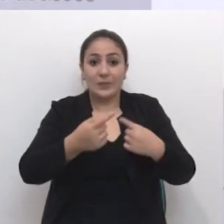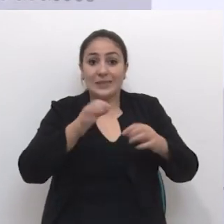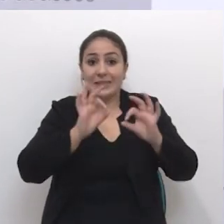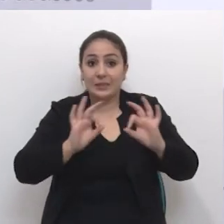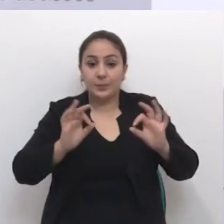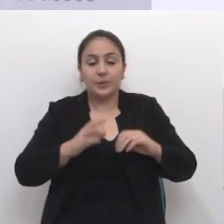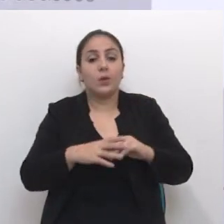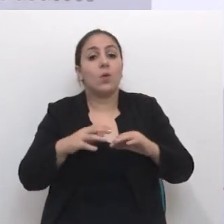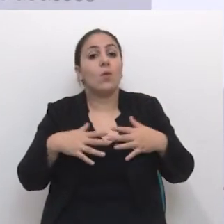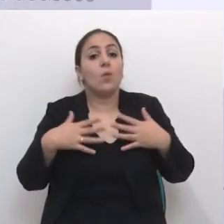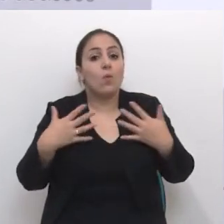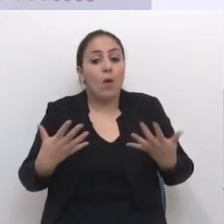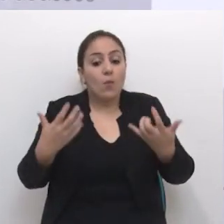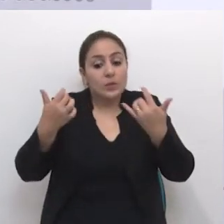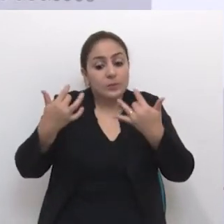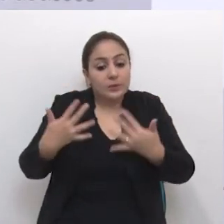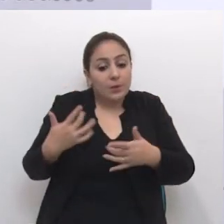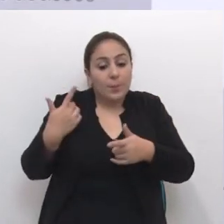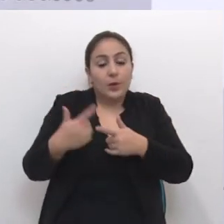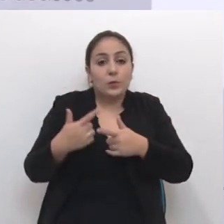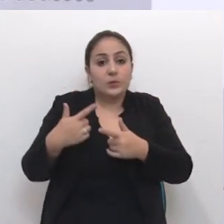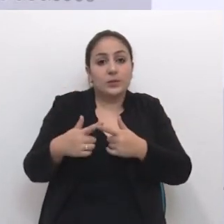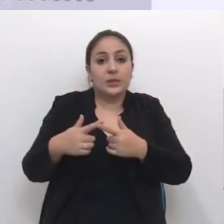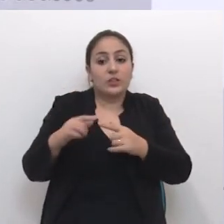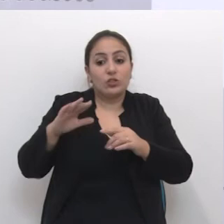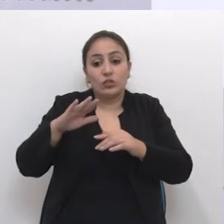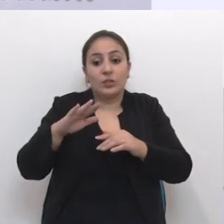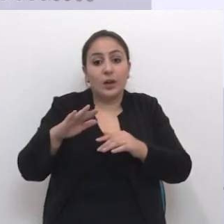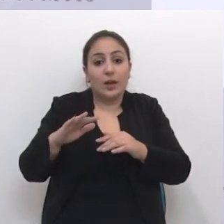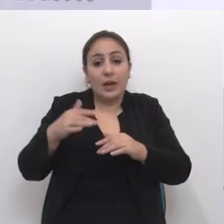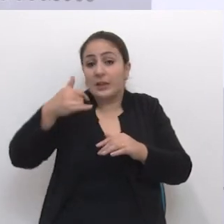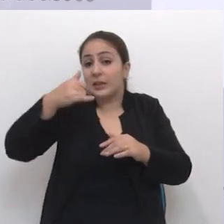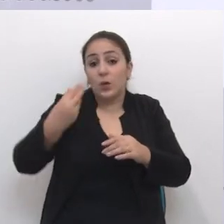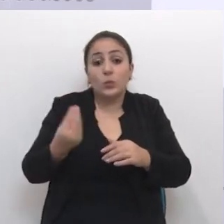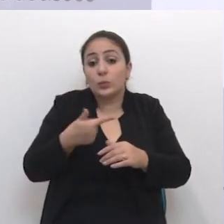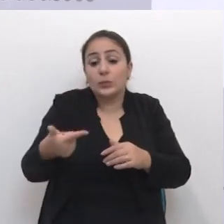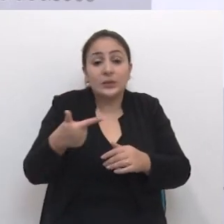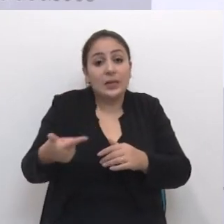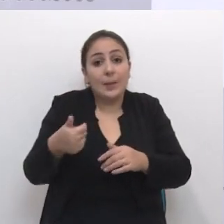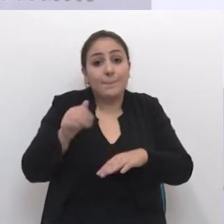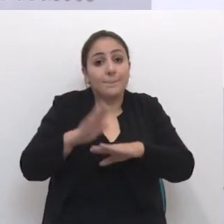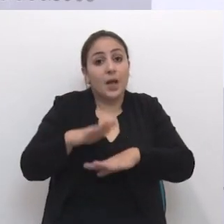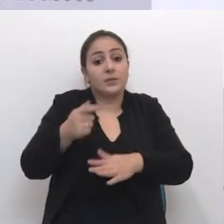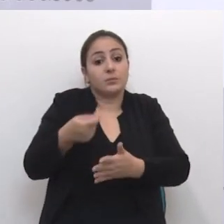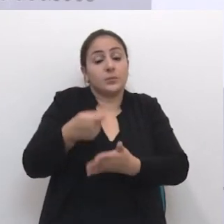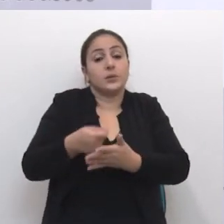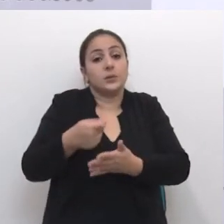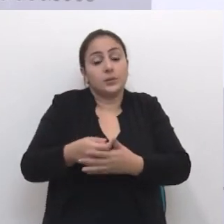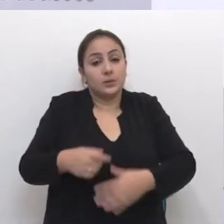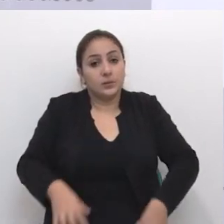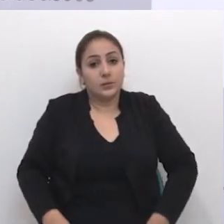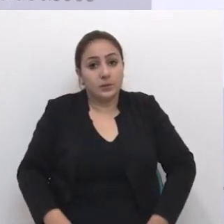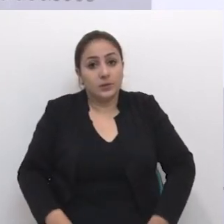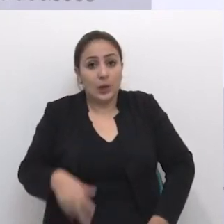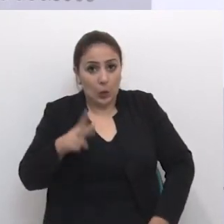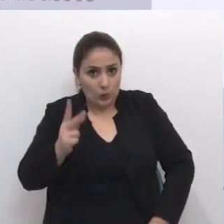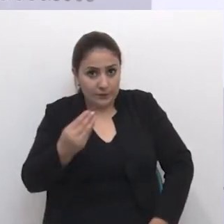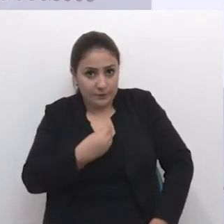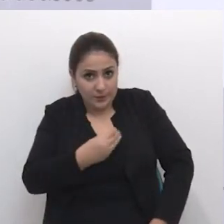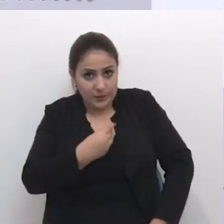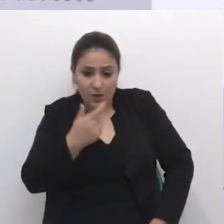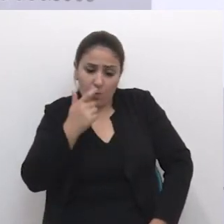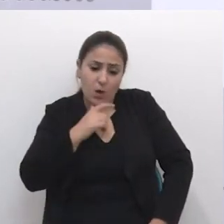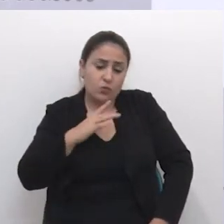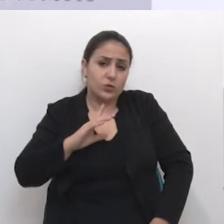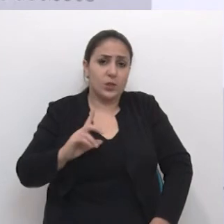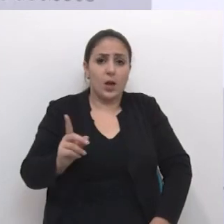eles auxiliam os motoristas, quando cruzam um com o outro, a ter mais atenção, principalmente em